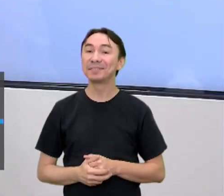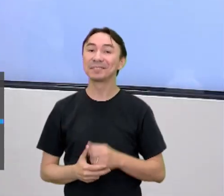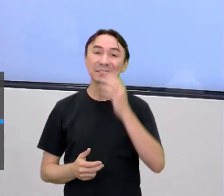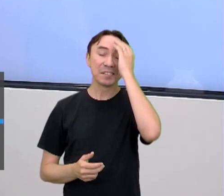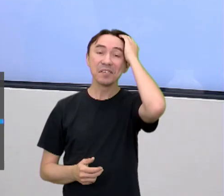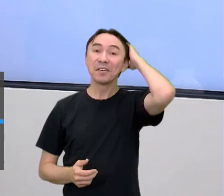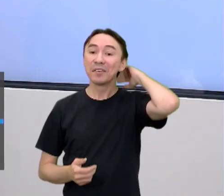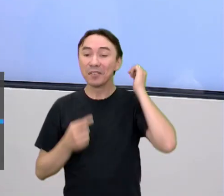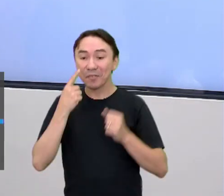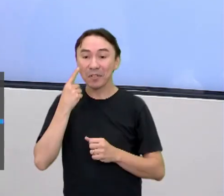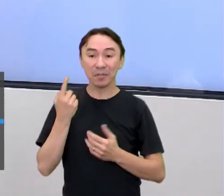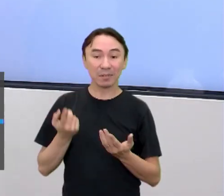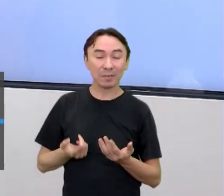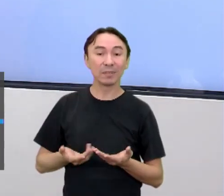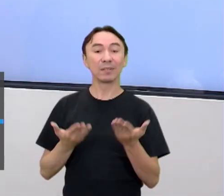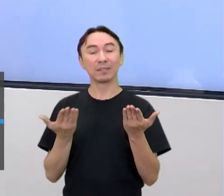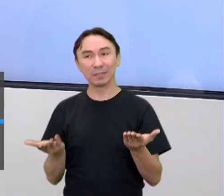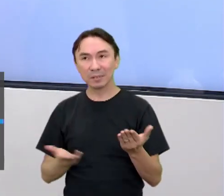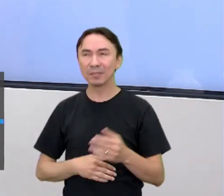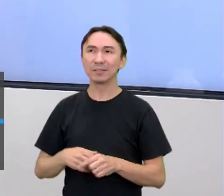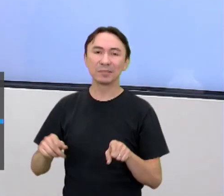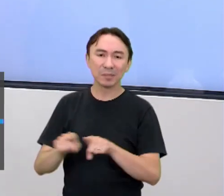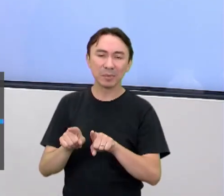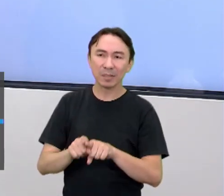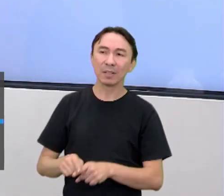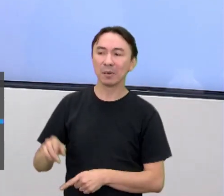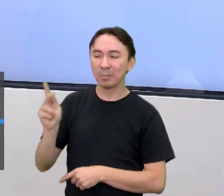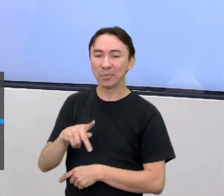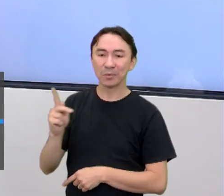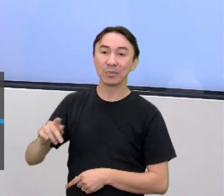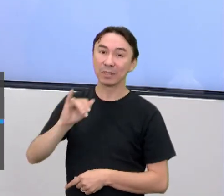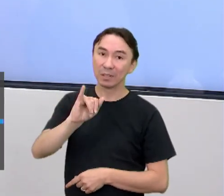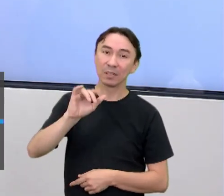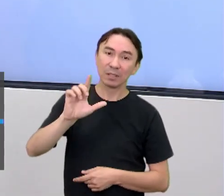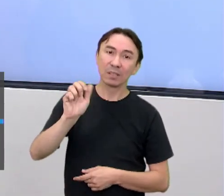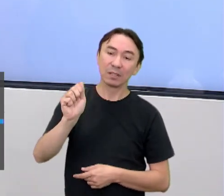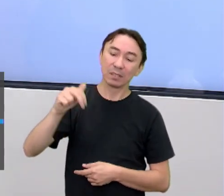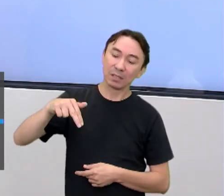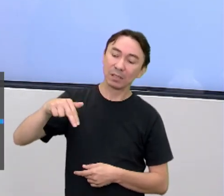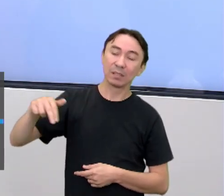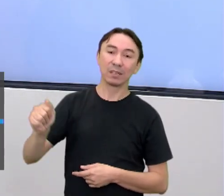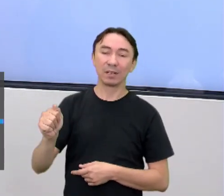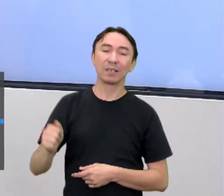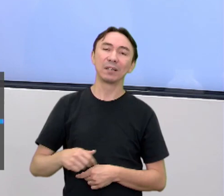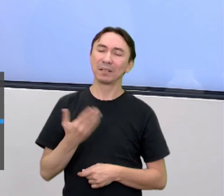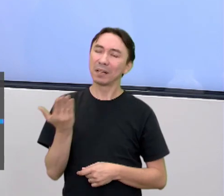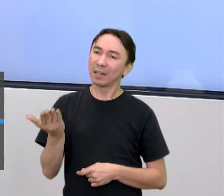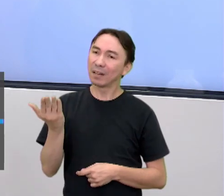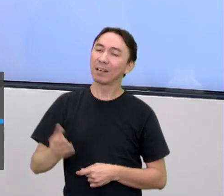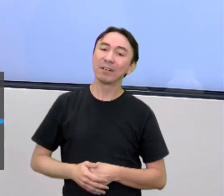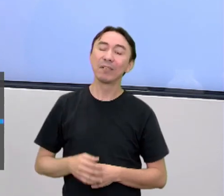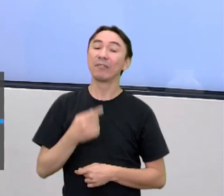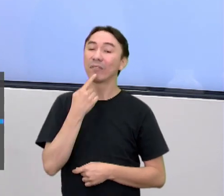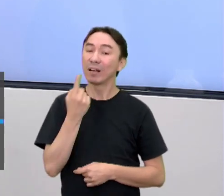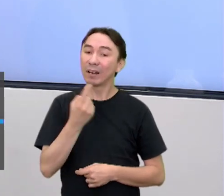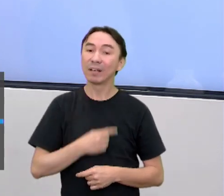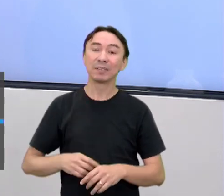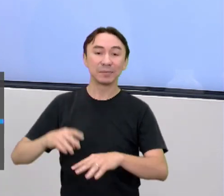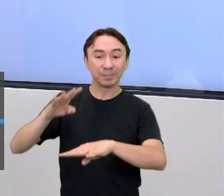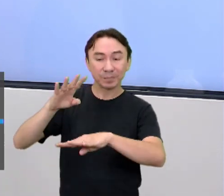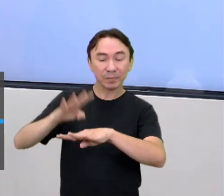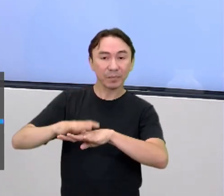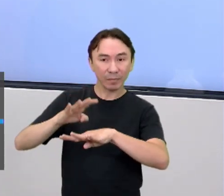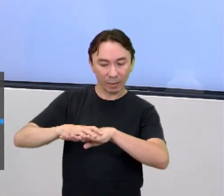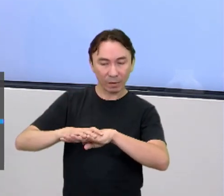integram mesmo, né? Outro dia teve aqui a professora Ilana, a gente conversando, e ela trabalha ali, né, a questão da matemática, da educação